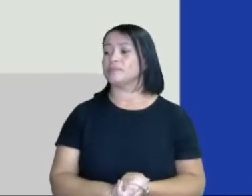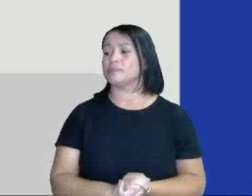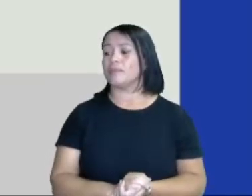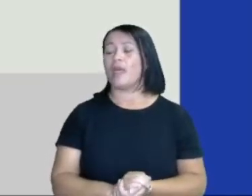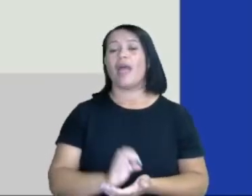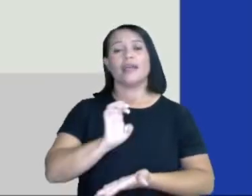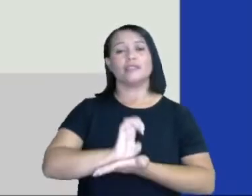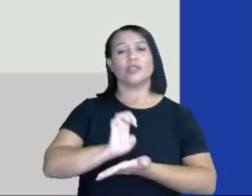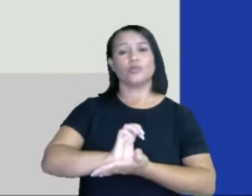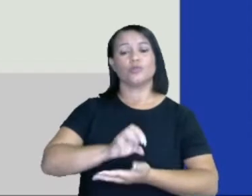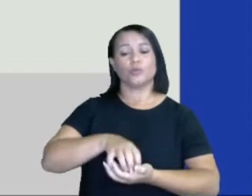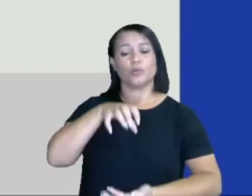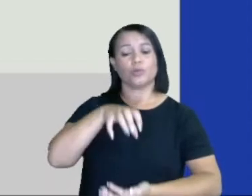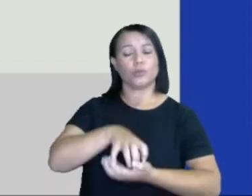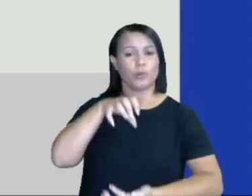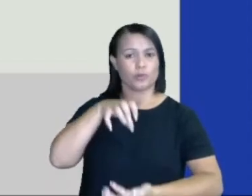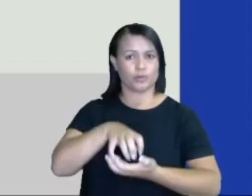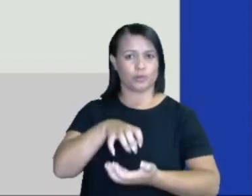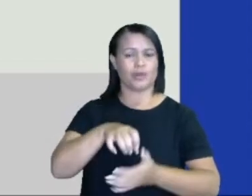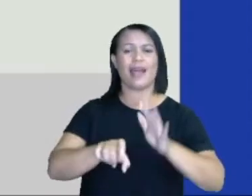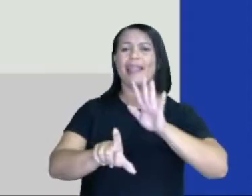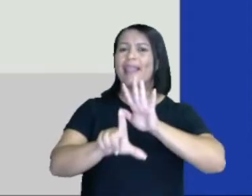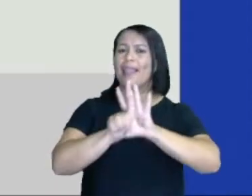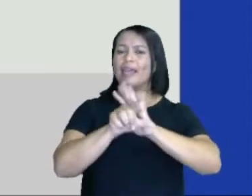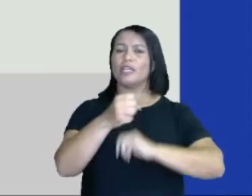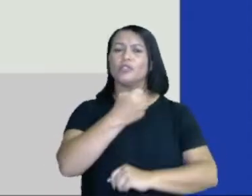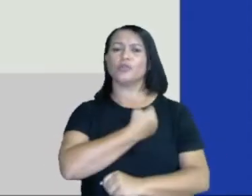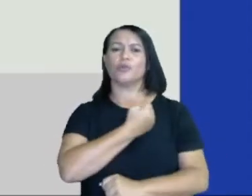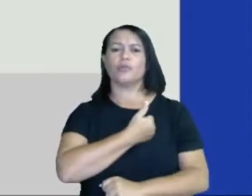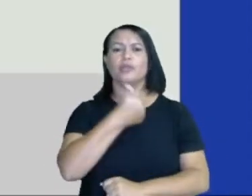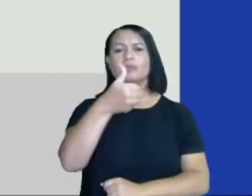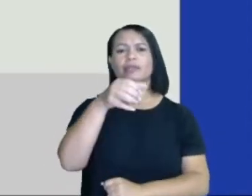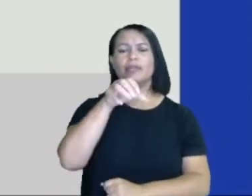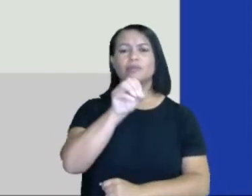Estatuto do Idoso. Aí você vai encontrar, ó, Lei número